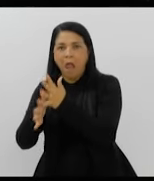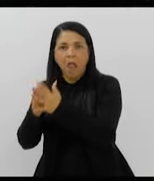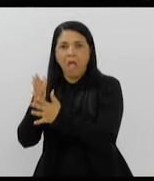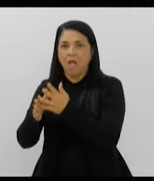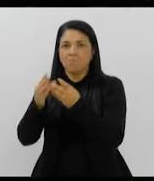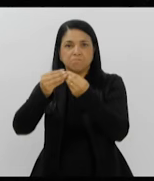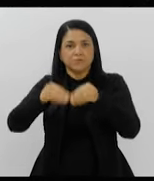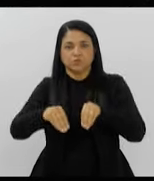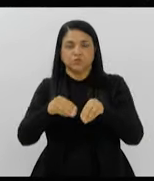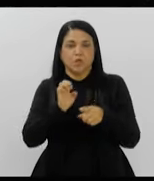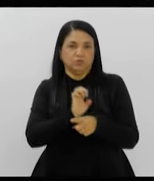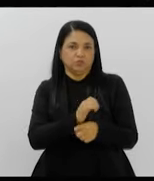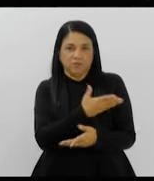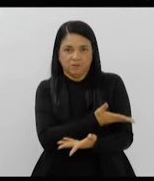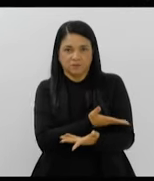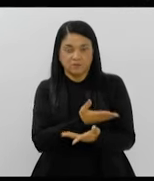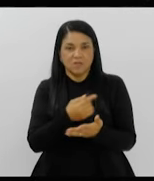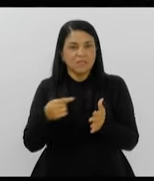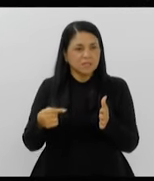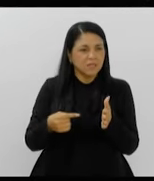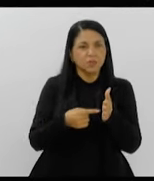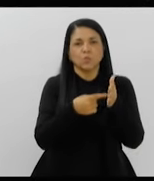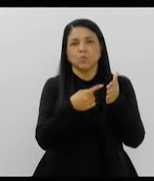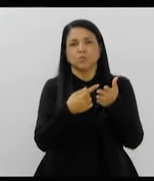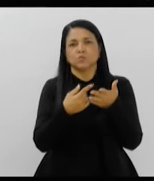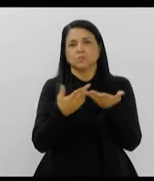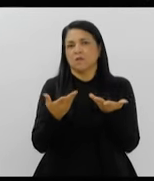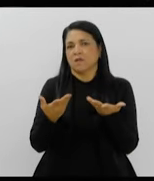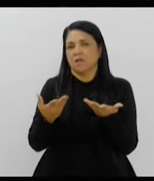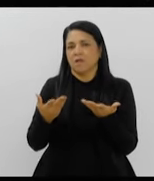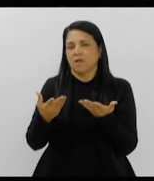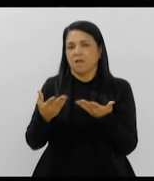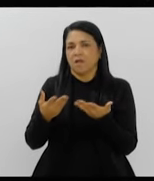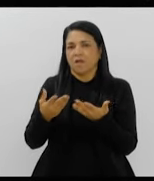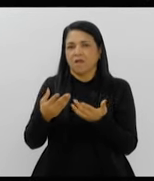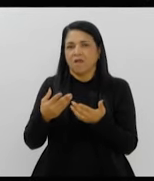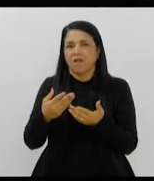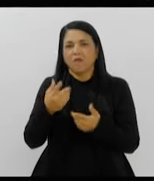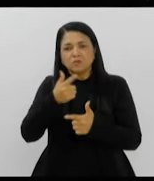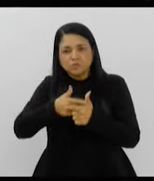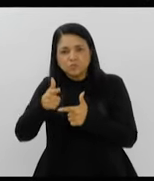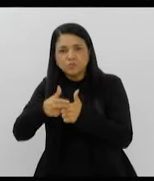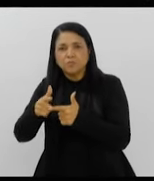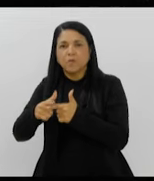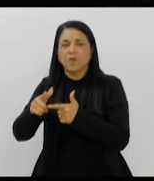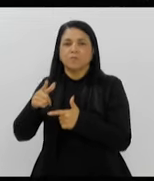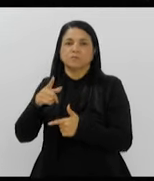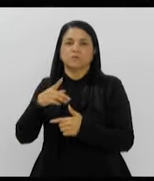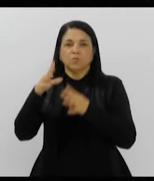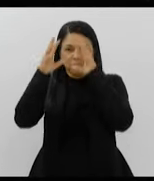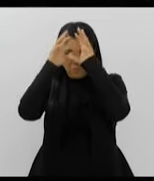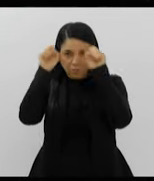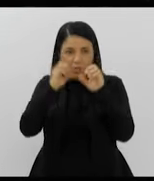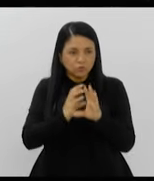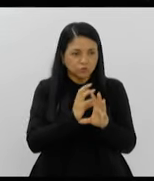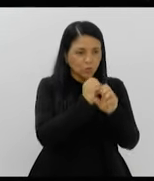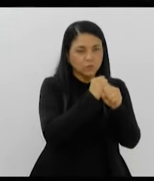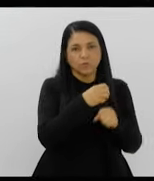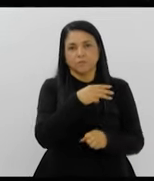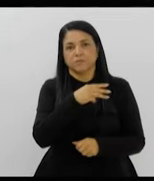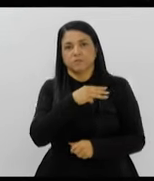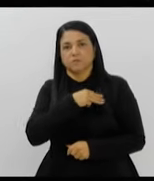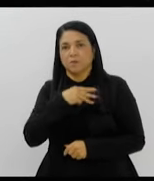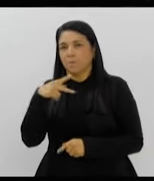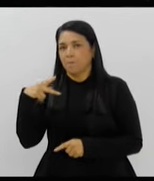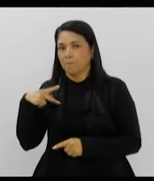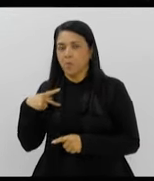Opor-se, quer dizer, denuncia, faz o contraditório, leva os problemas ao Tribunal de Contas, ao Ministério Público,